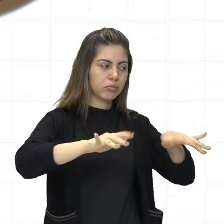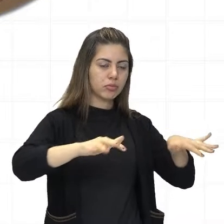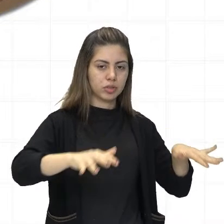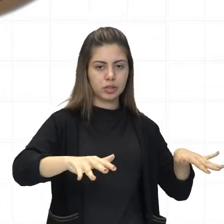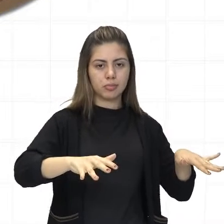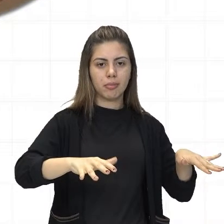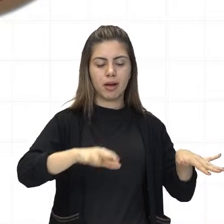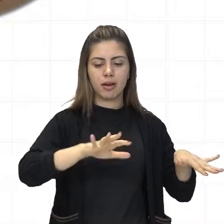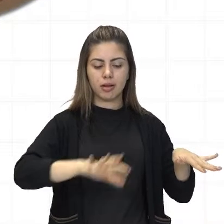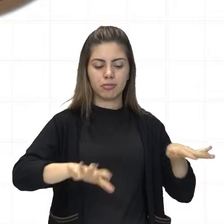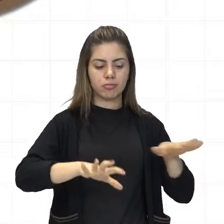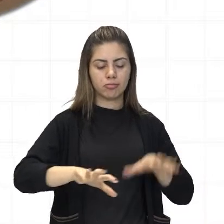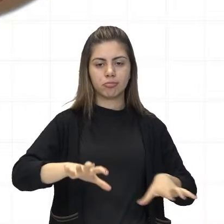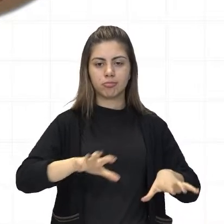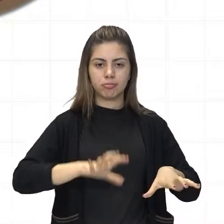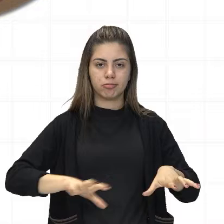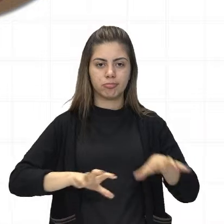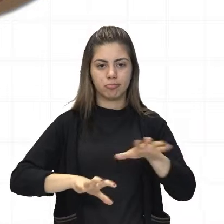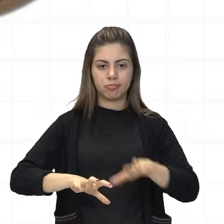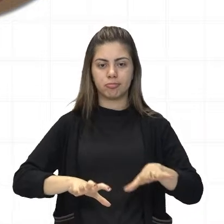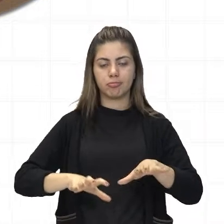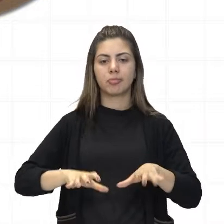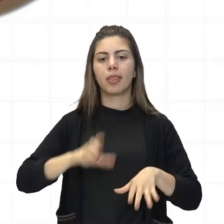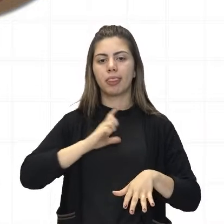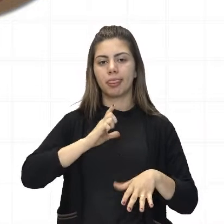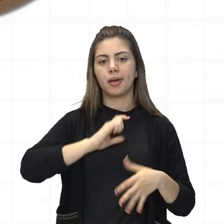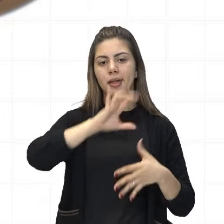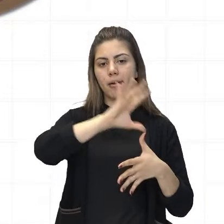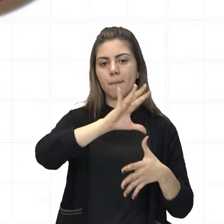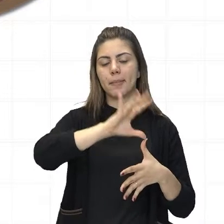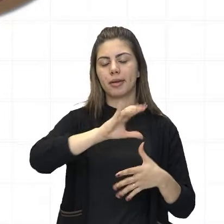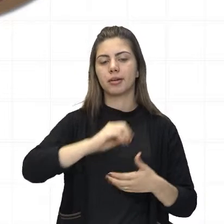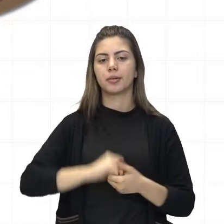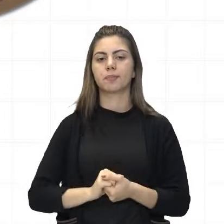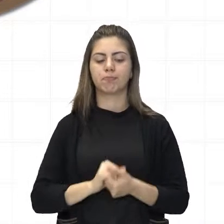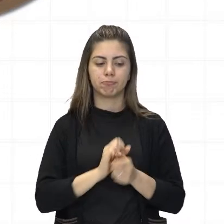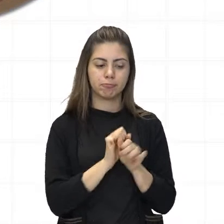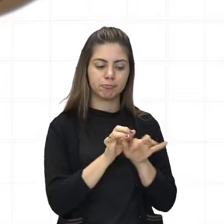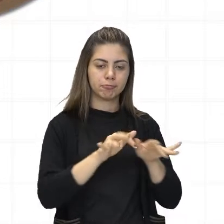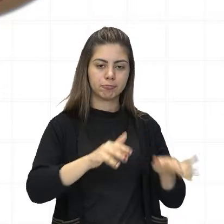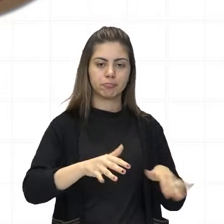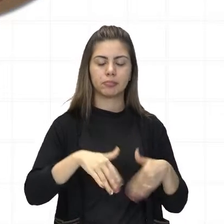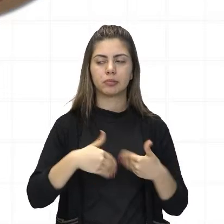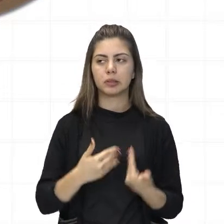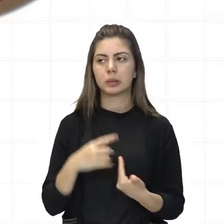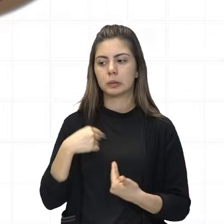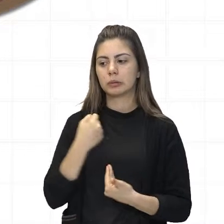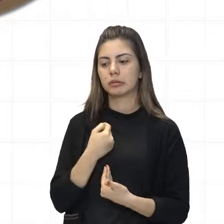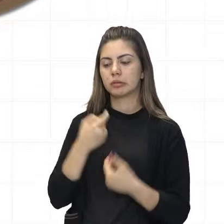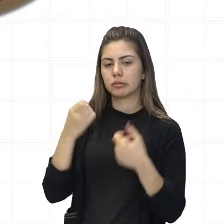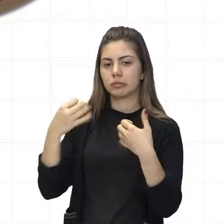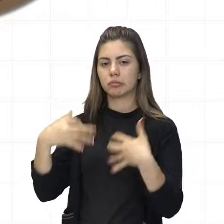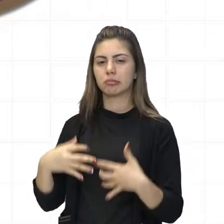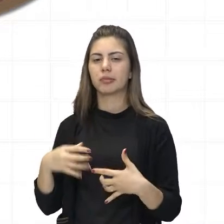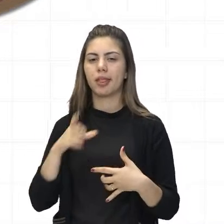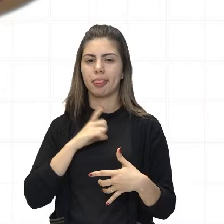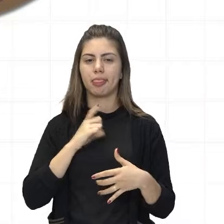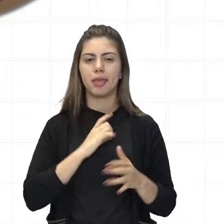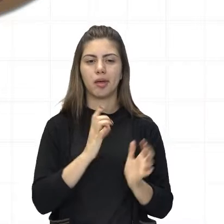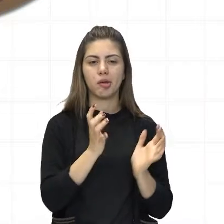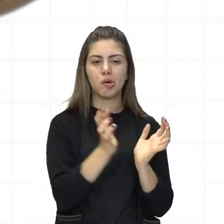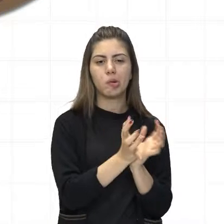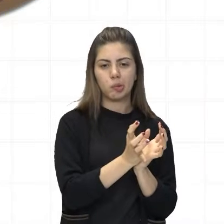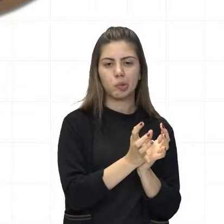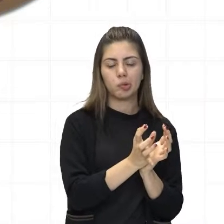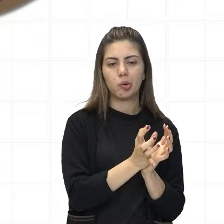dividido por todo o território americano. Então, quando nós falamos desse grupo étnico